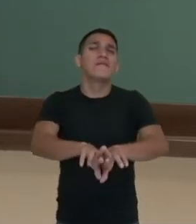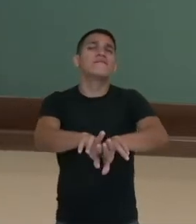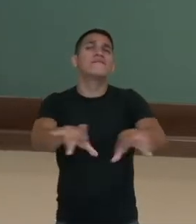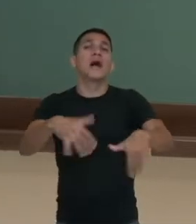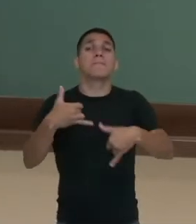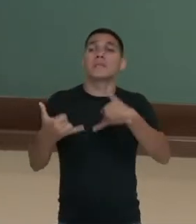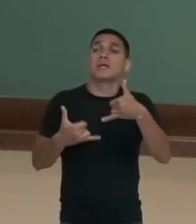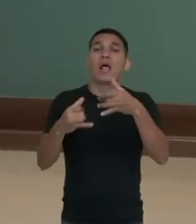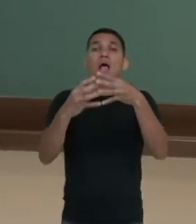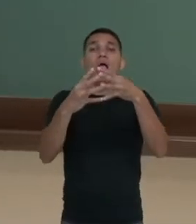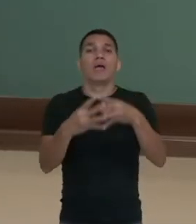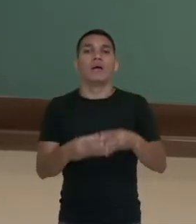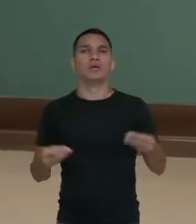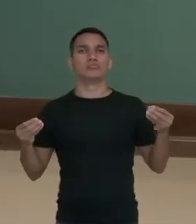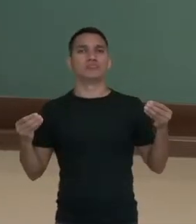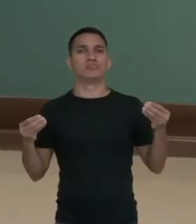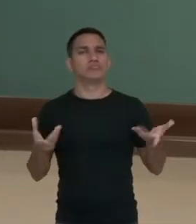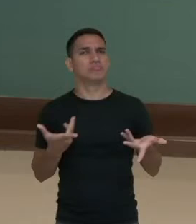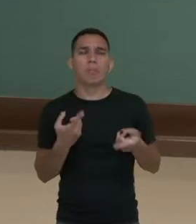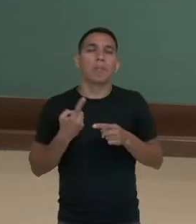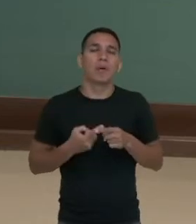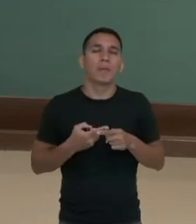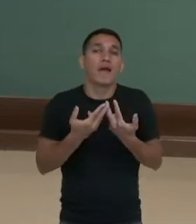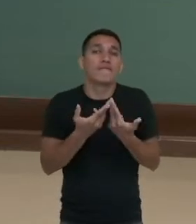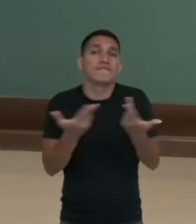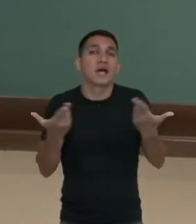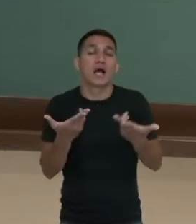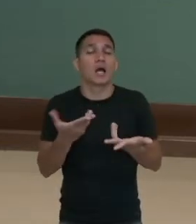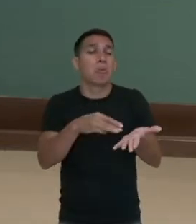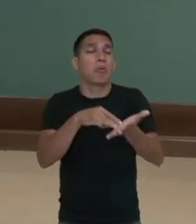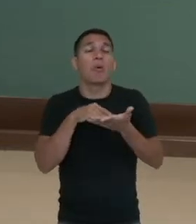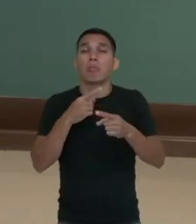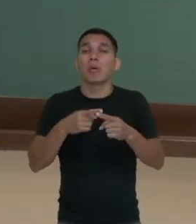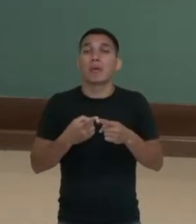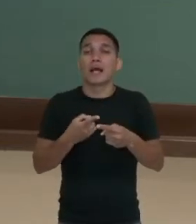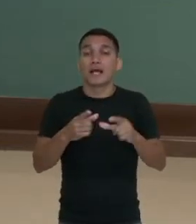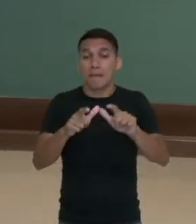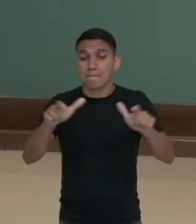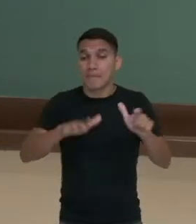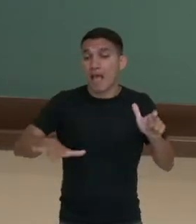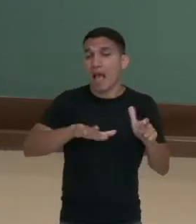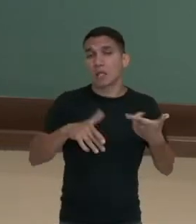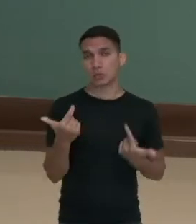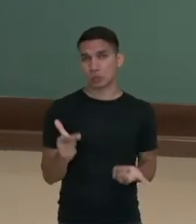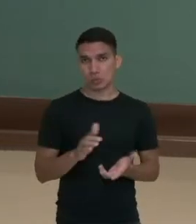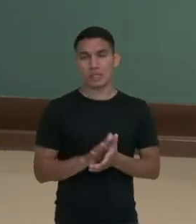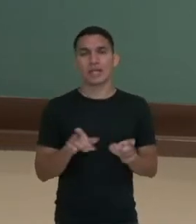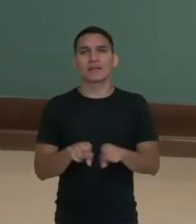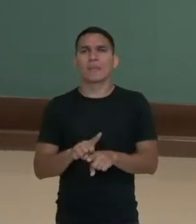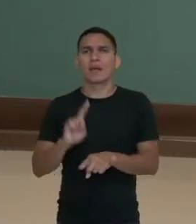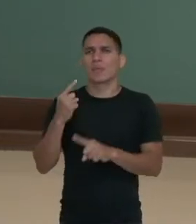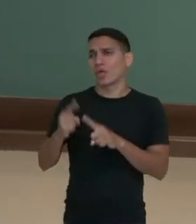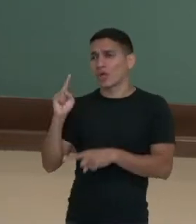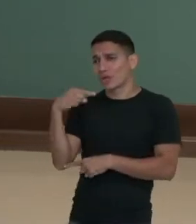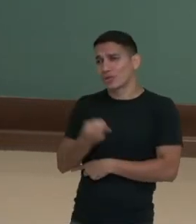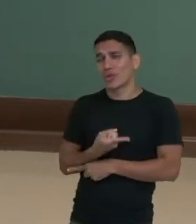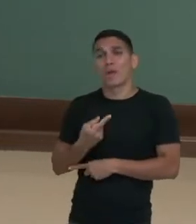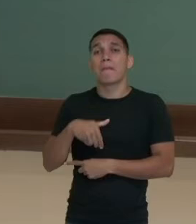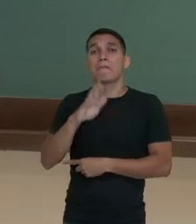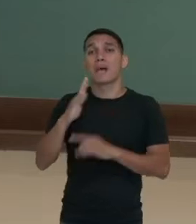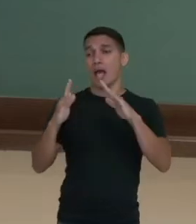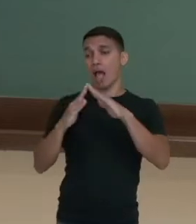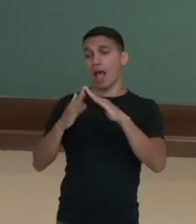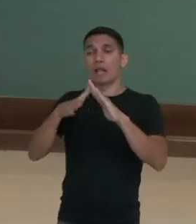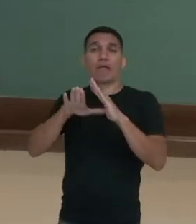brincadeiras acabaram se perdendo por vários motivos, por falta de espaço, porque a gente acaba ficando trancado mais em casa,